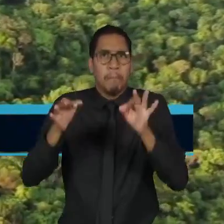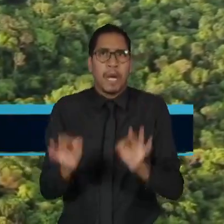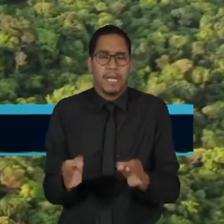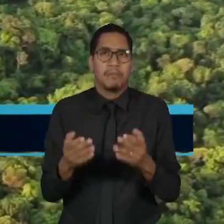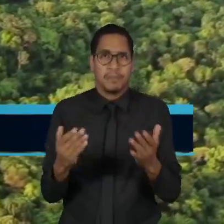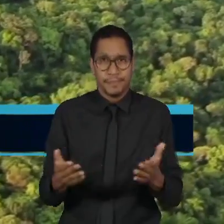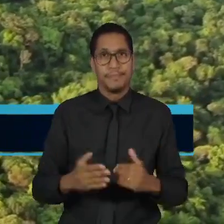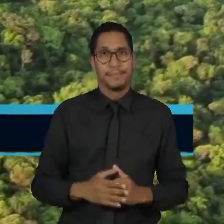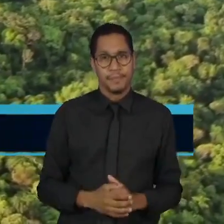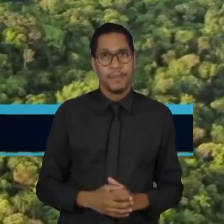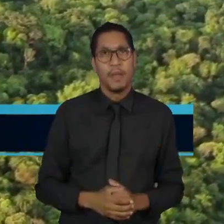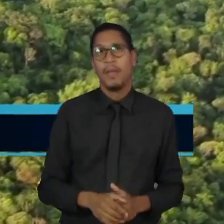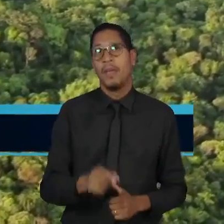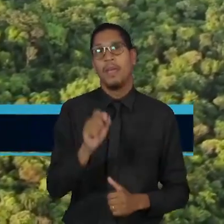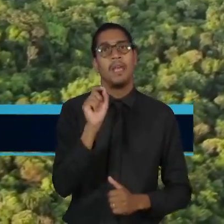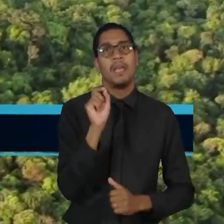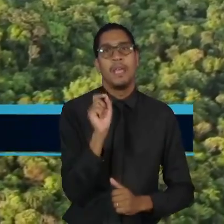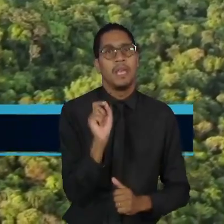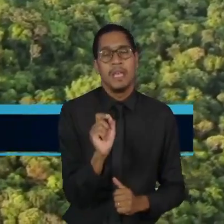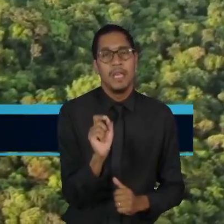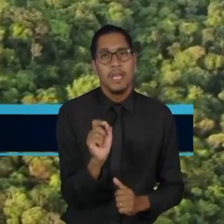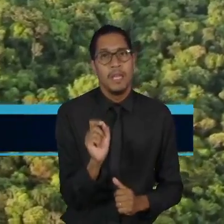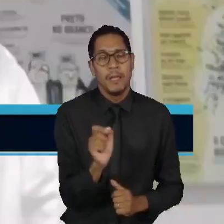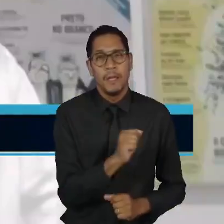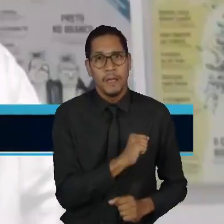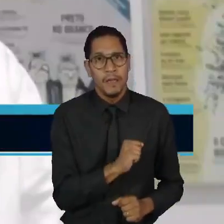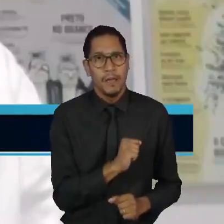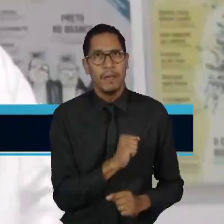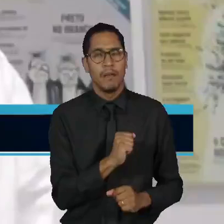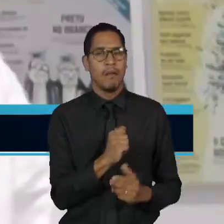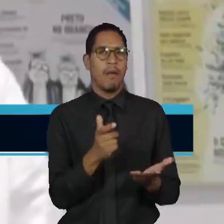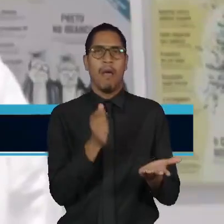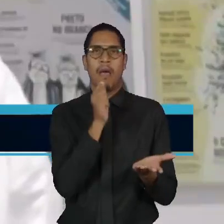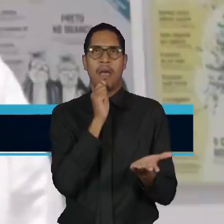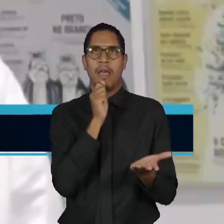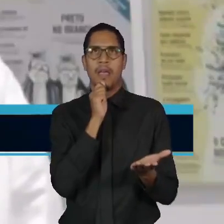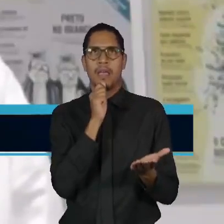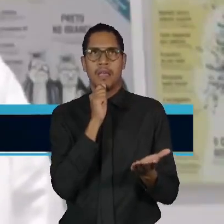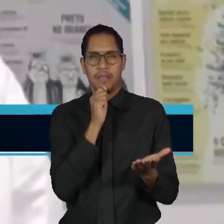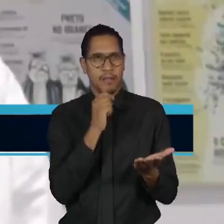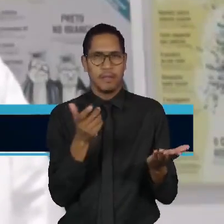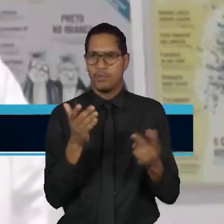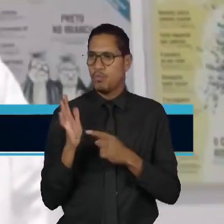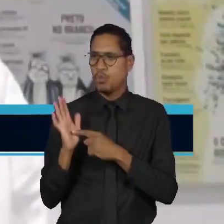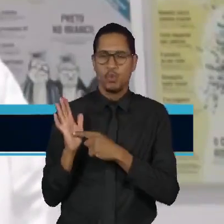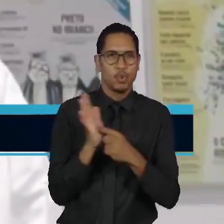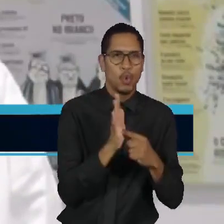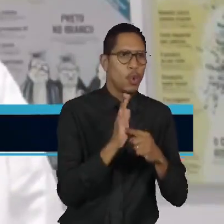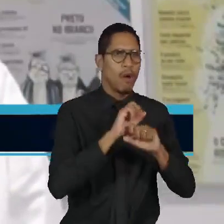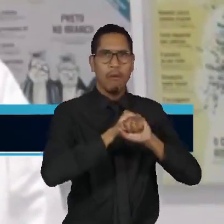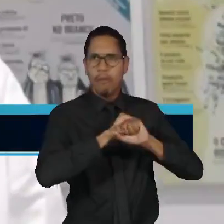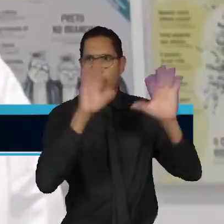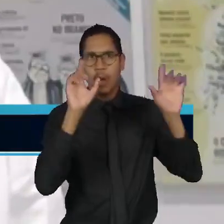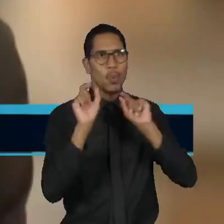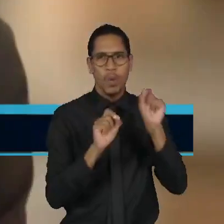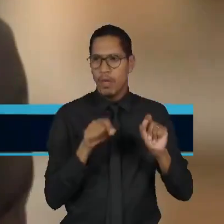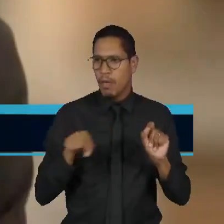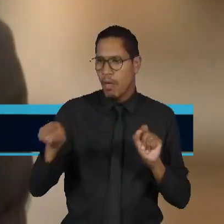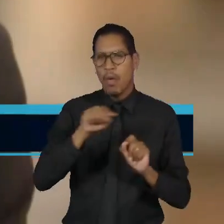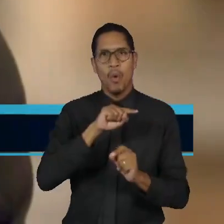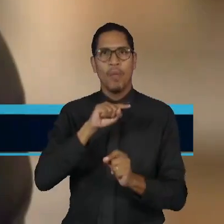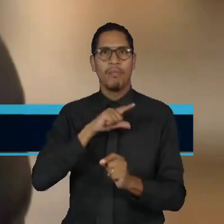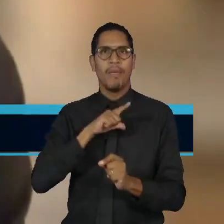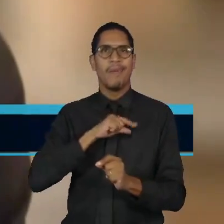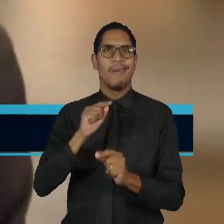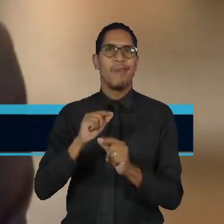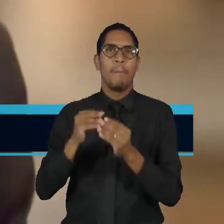posterior, a gente não chegou a popularizar a dramaticidade que é a floresta degradada. Por